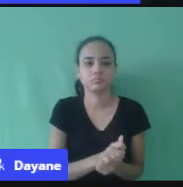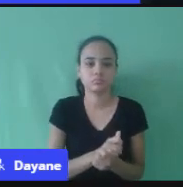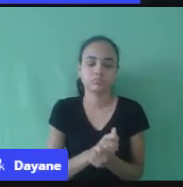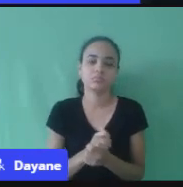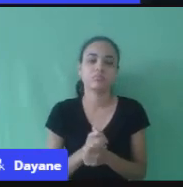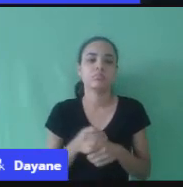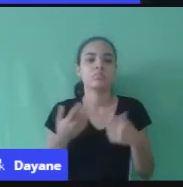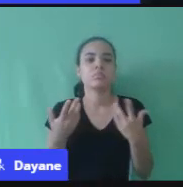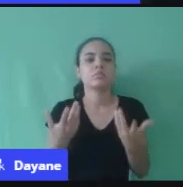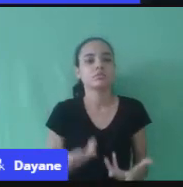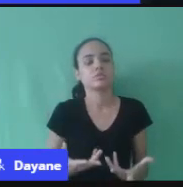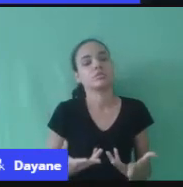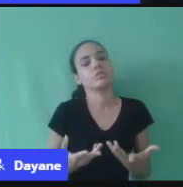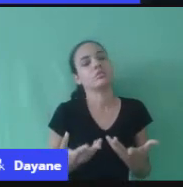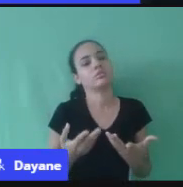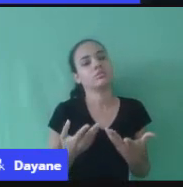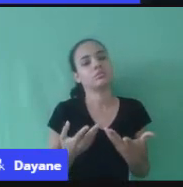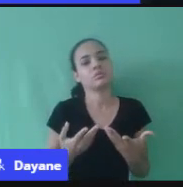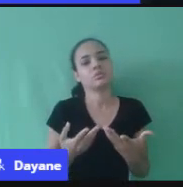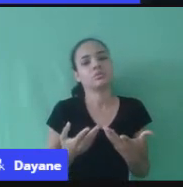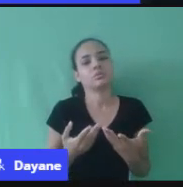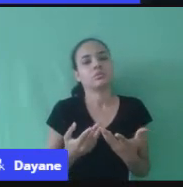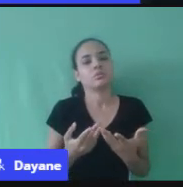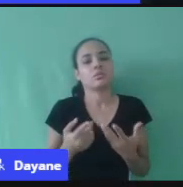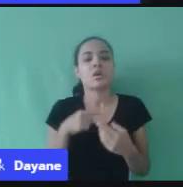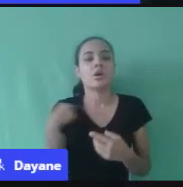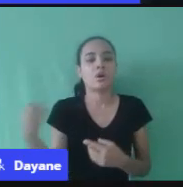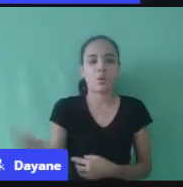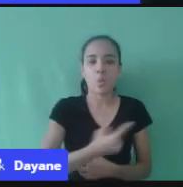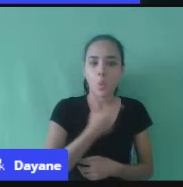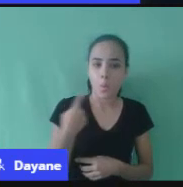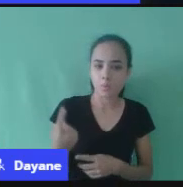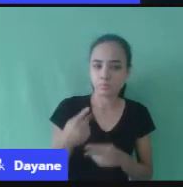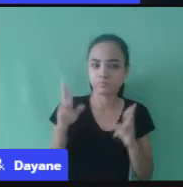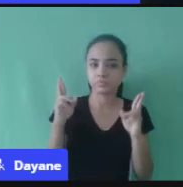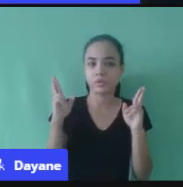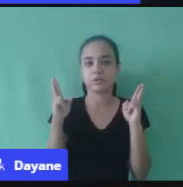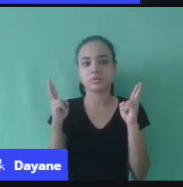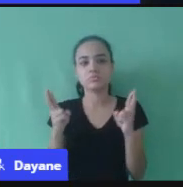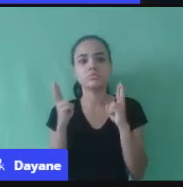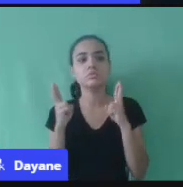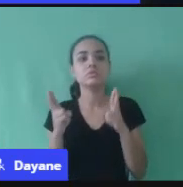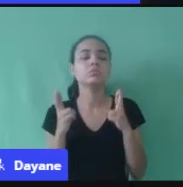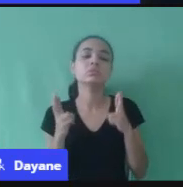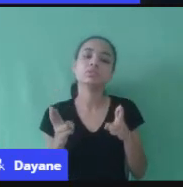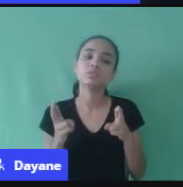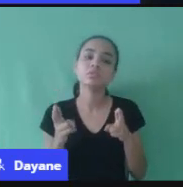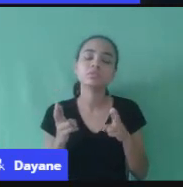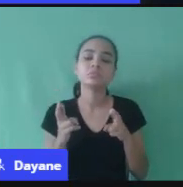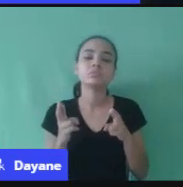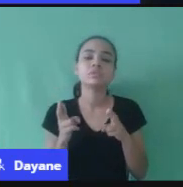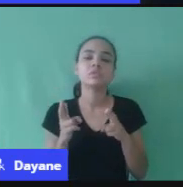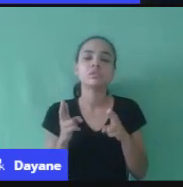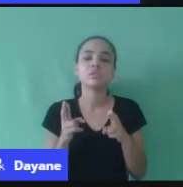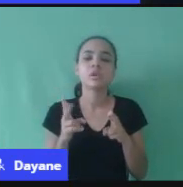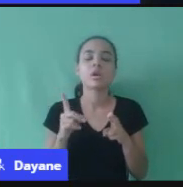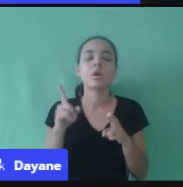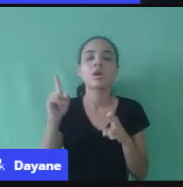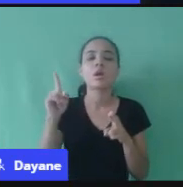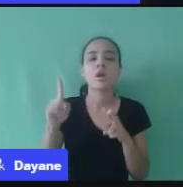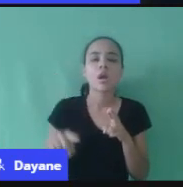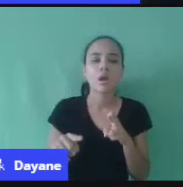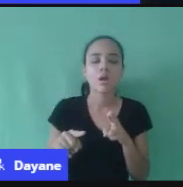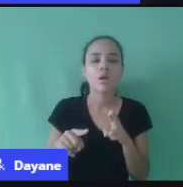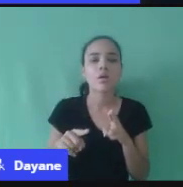né? A nossa esperança é uma concepção de educação, né? De que